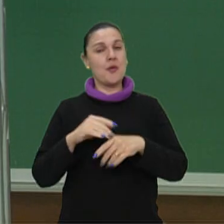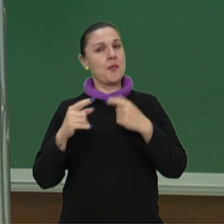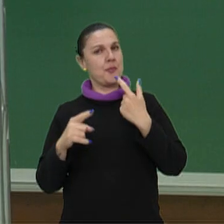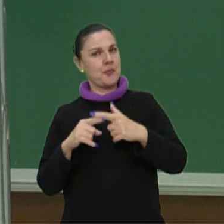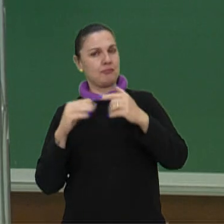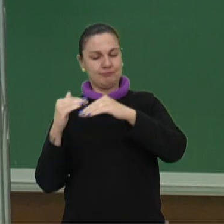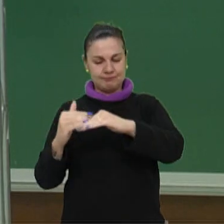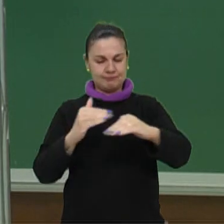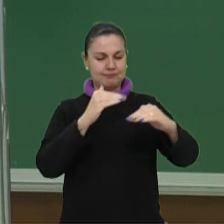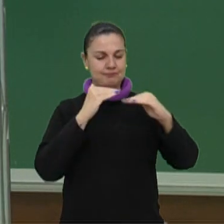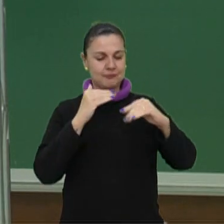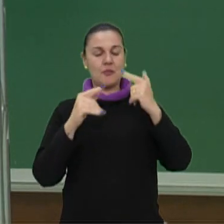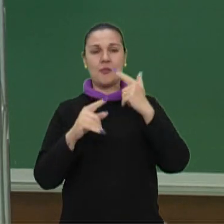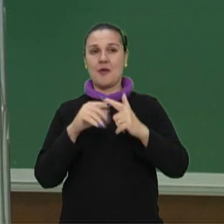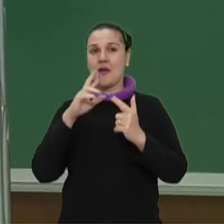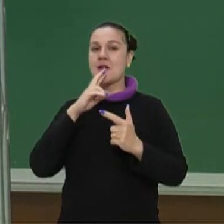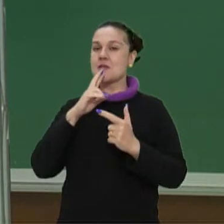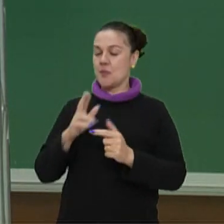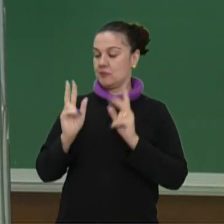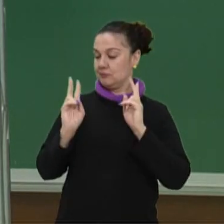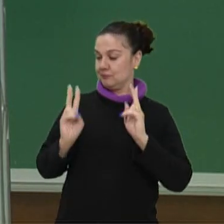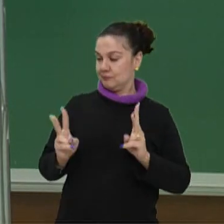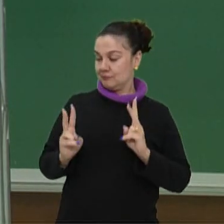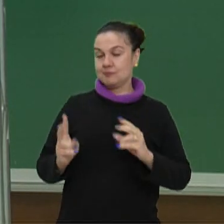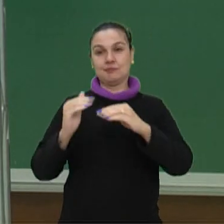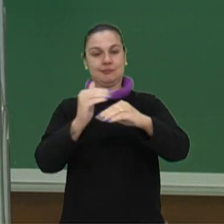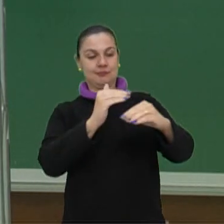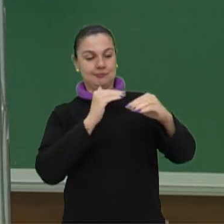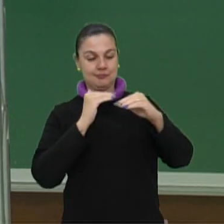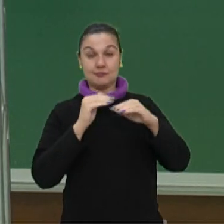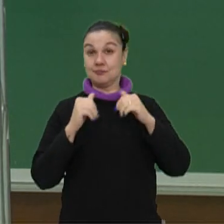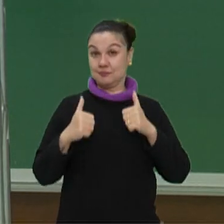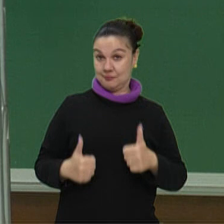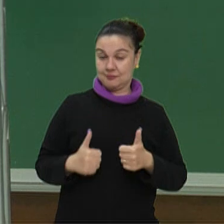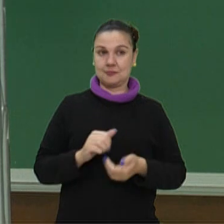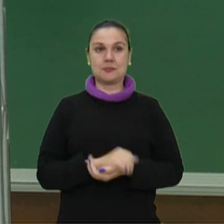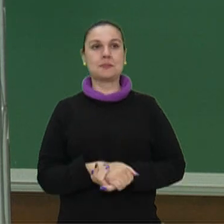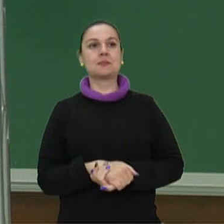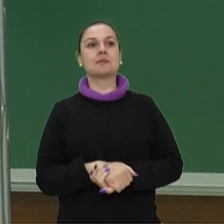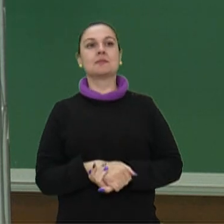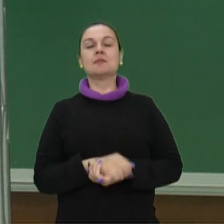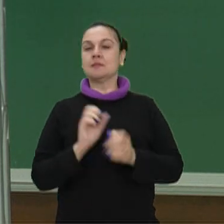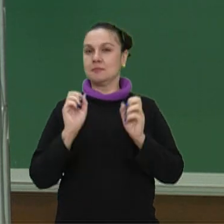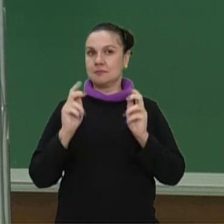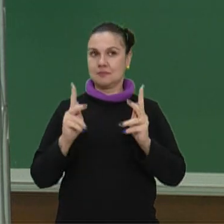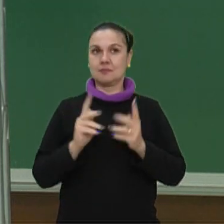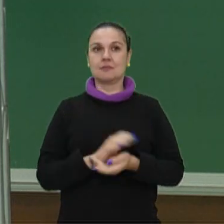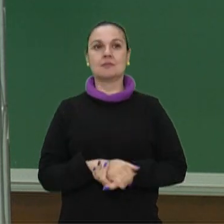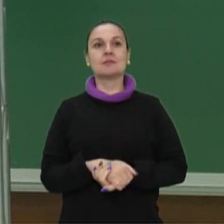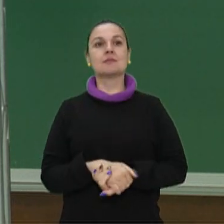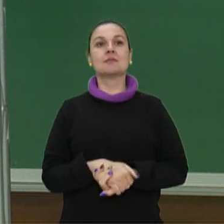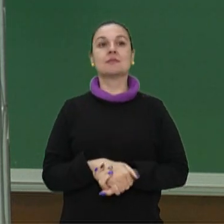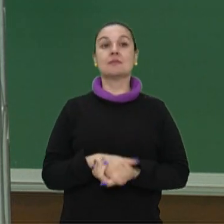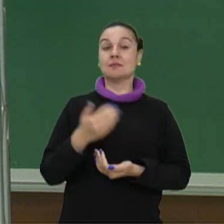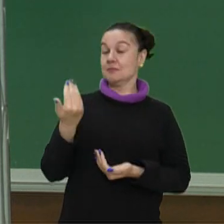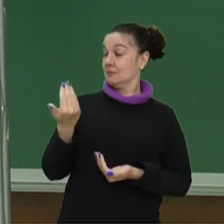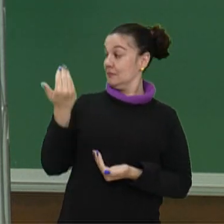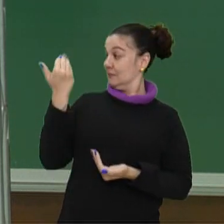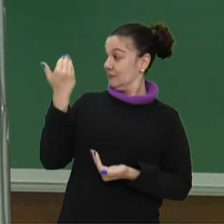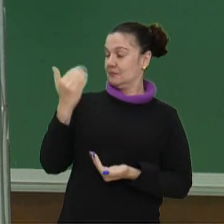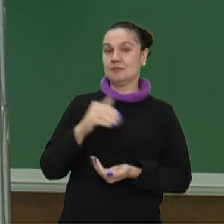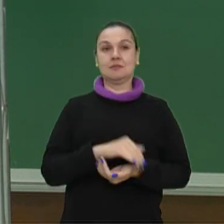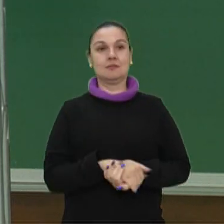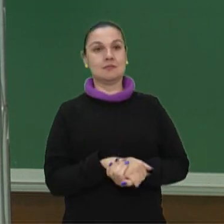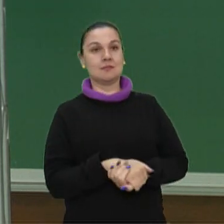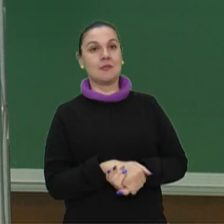quê? Porque as raízes dessa são iguais às raízes dessa, ok? Beleza? Então a